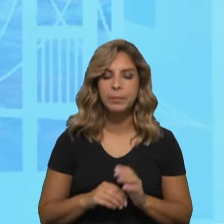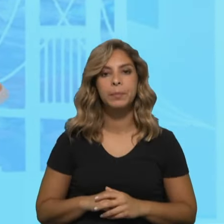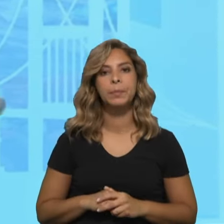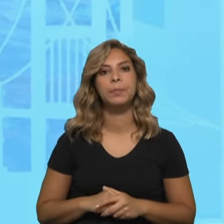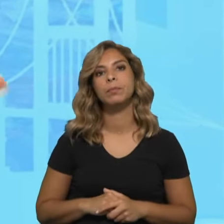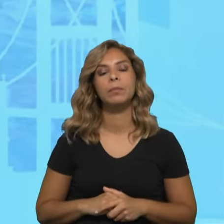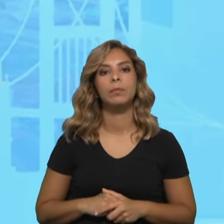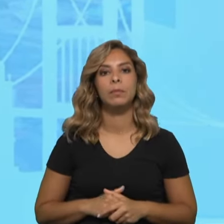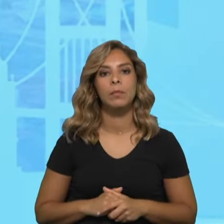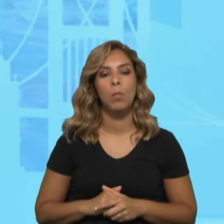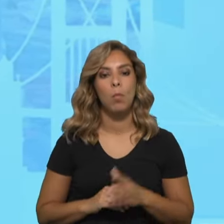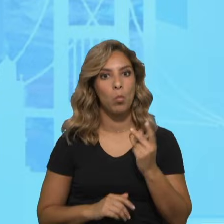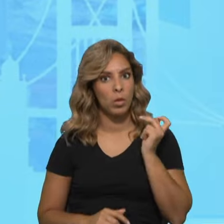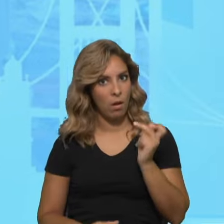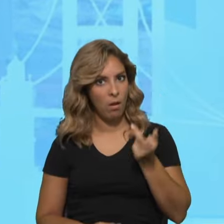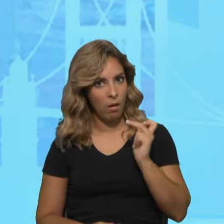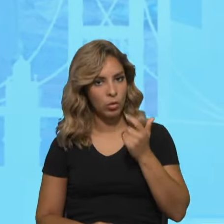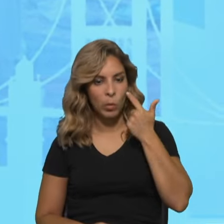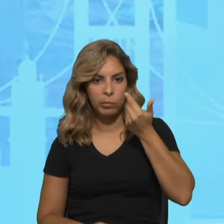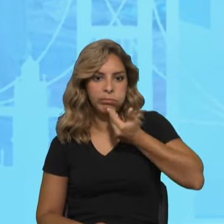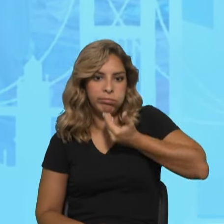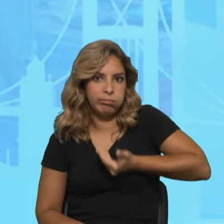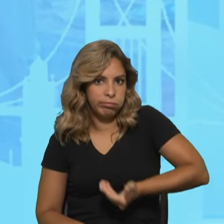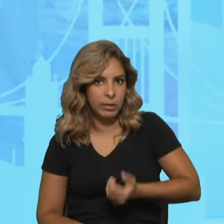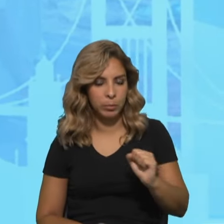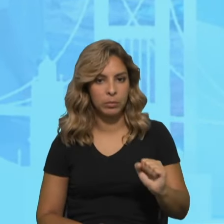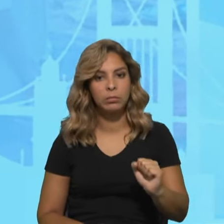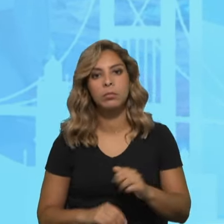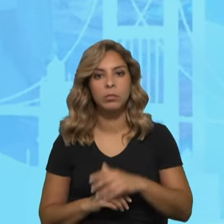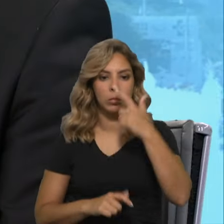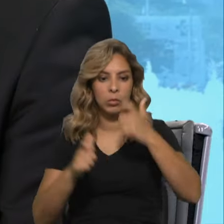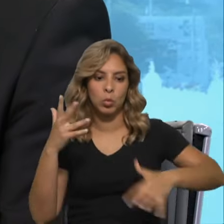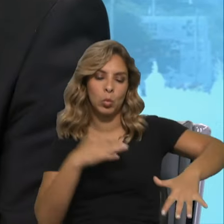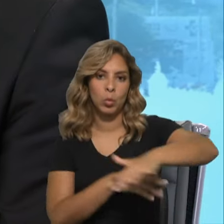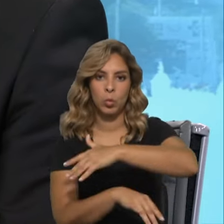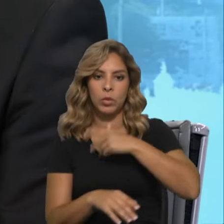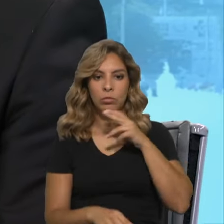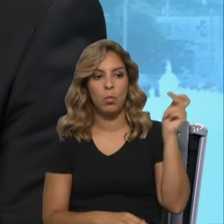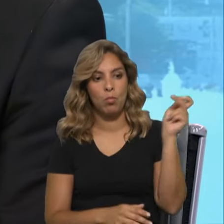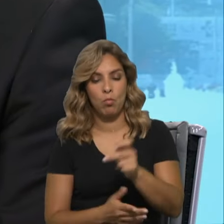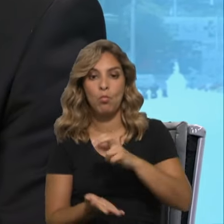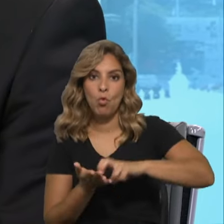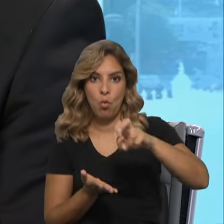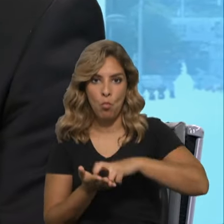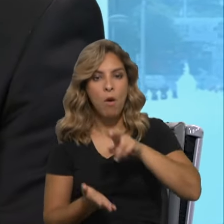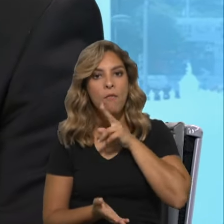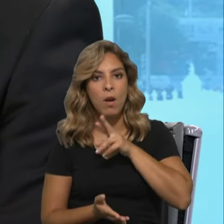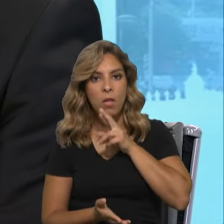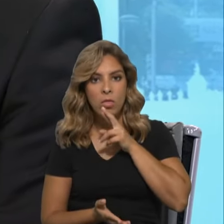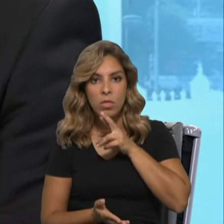tem muitos anos também desta experiência de acompanhar os peregrinos que chegam a Fátima, vai notando